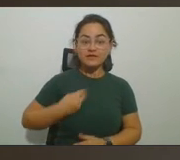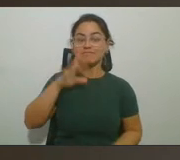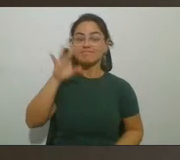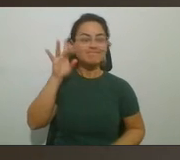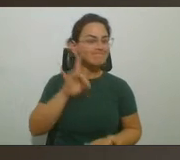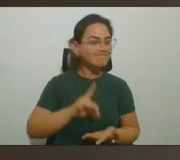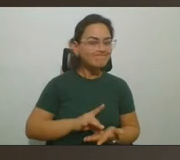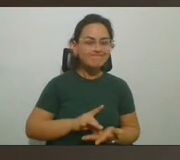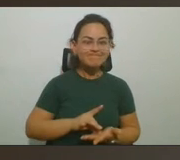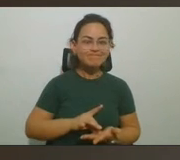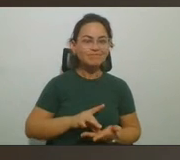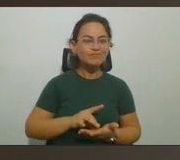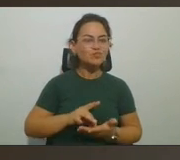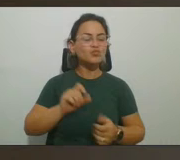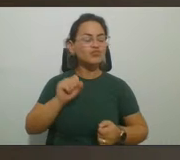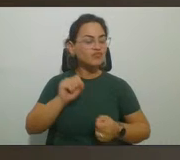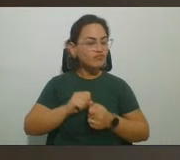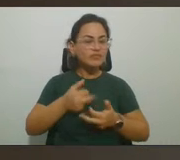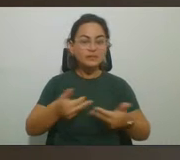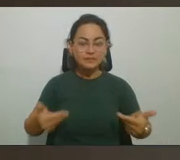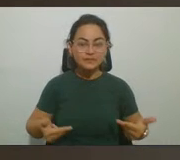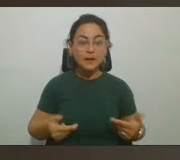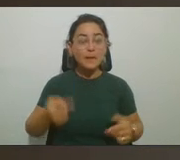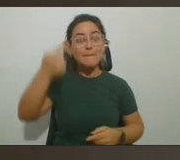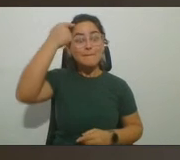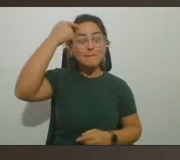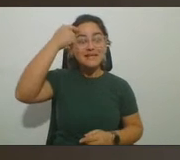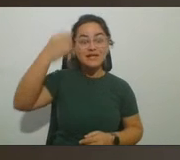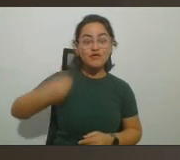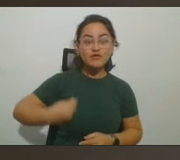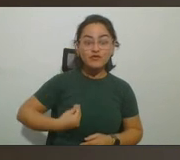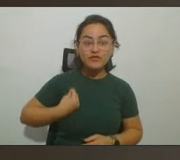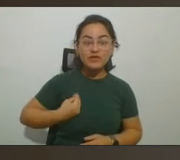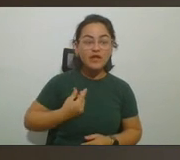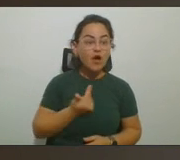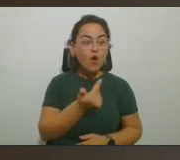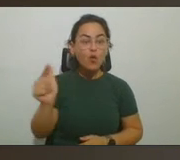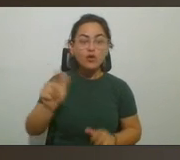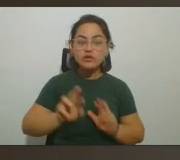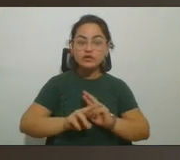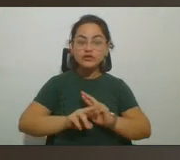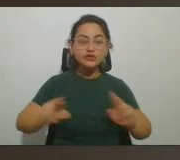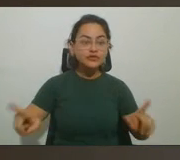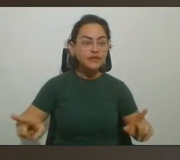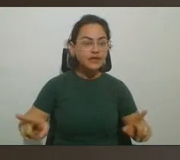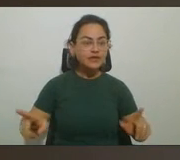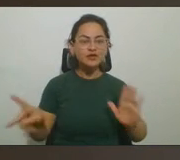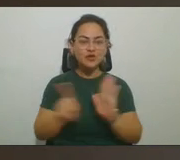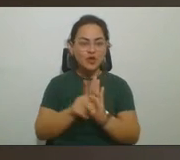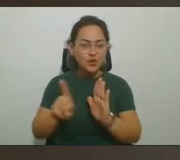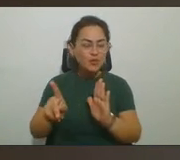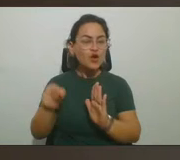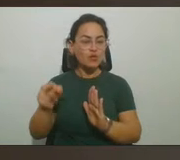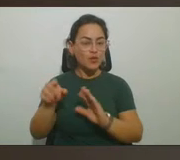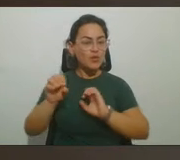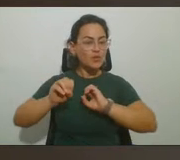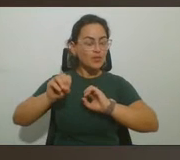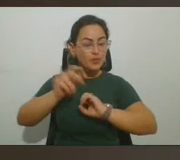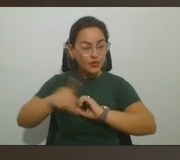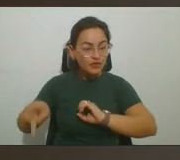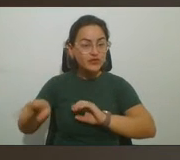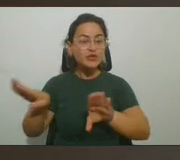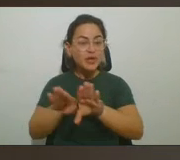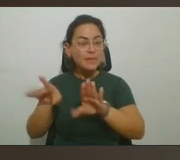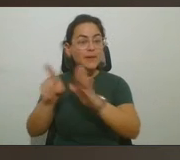autor, e pensar uma vida outra para a docência e para as nossas pesquisas. Momentos como